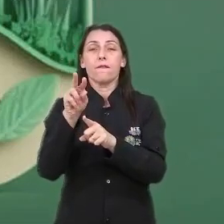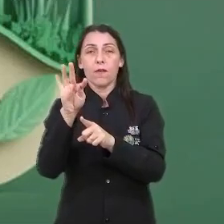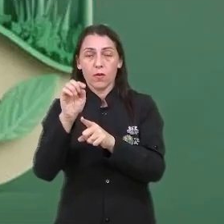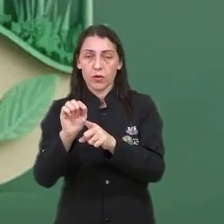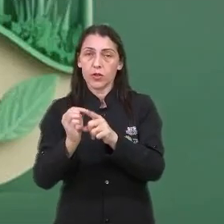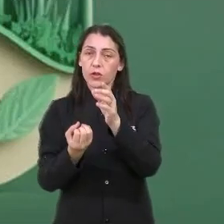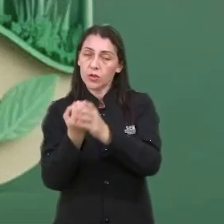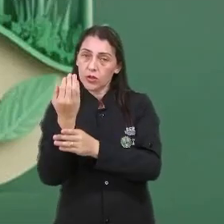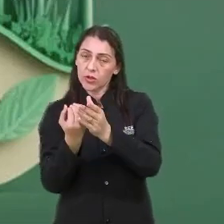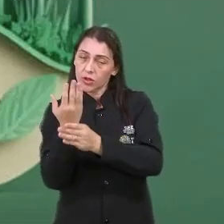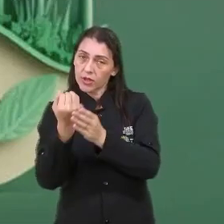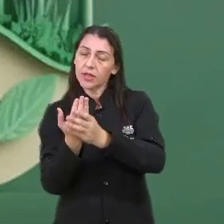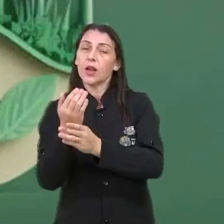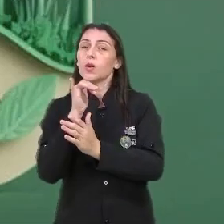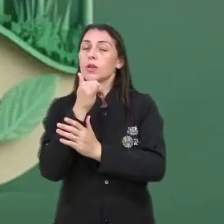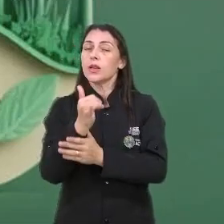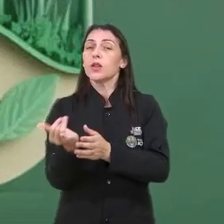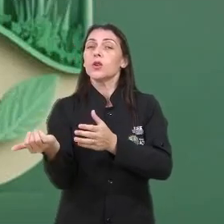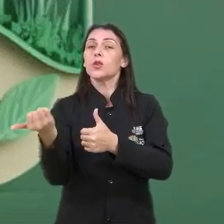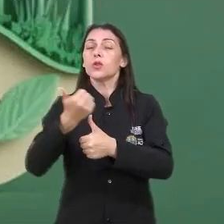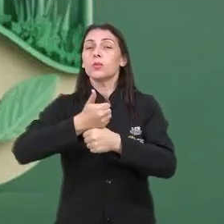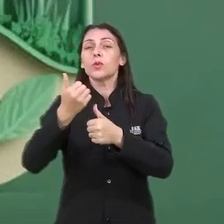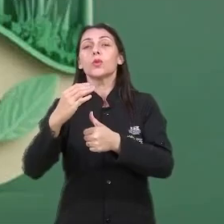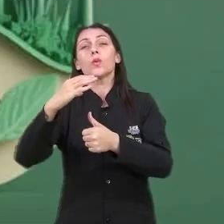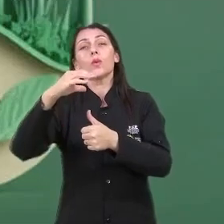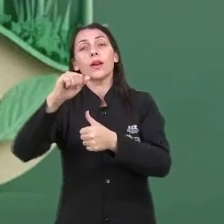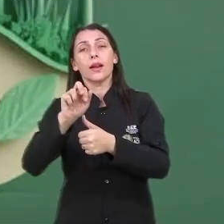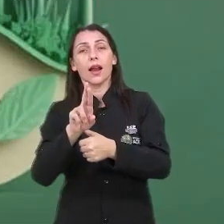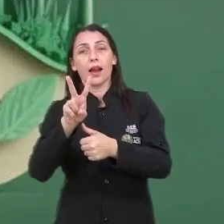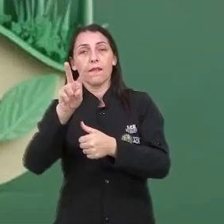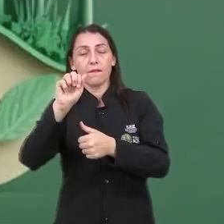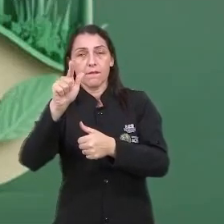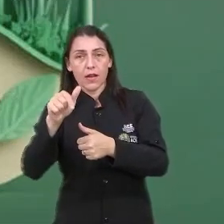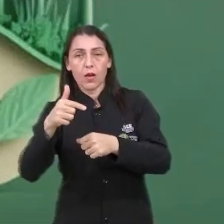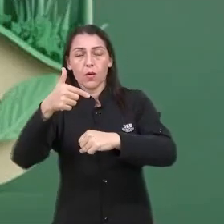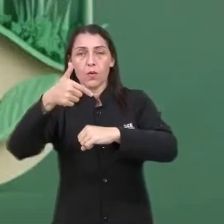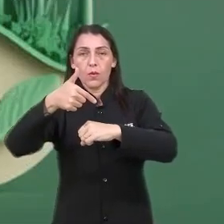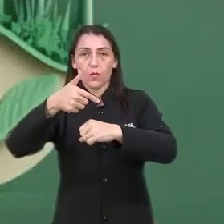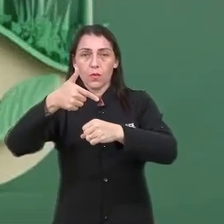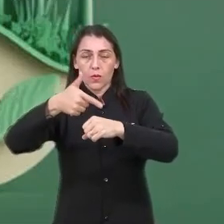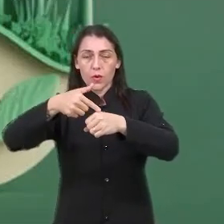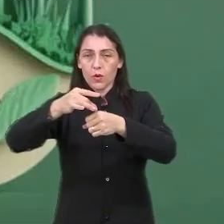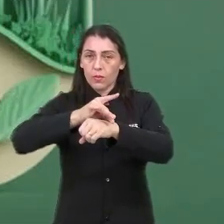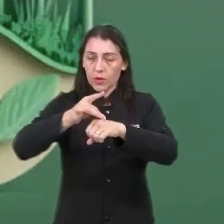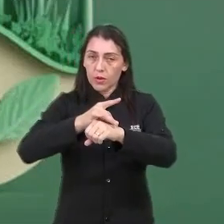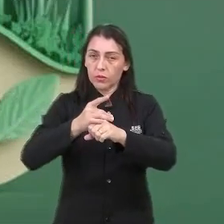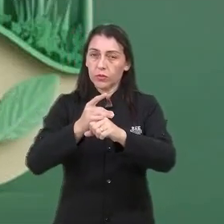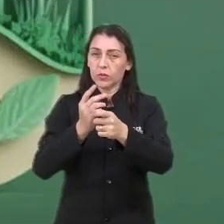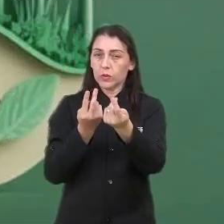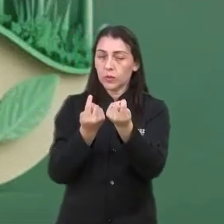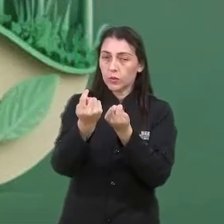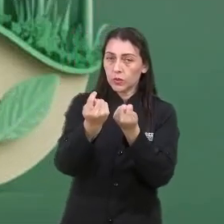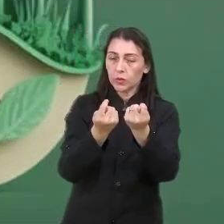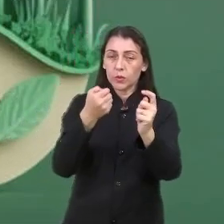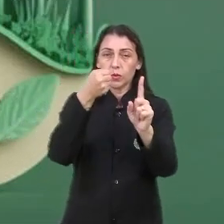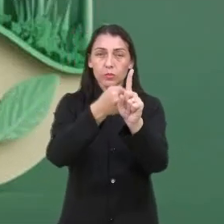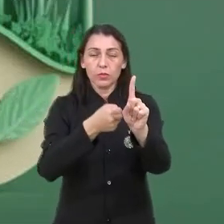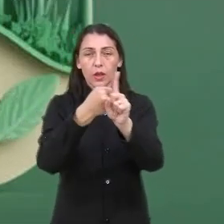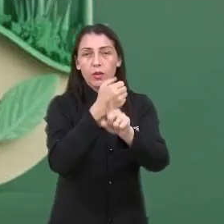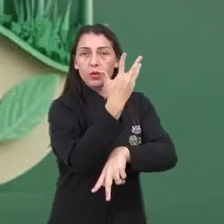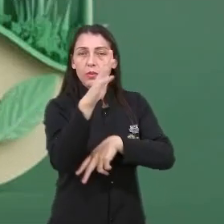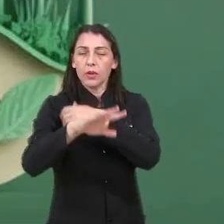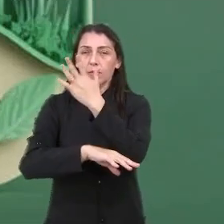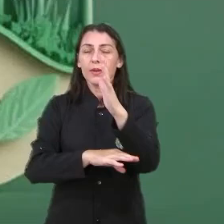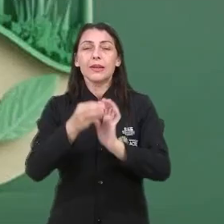energia que substituam, por exemplo, o carvão e o petróleo. Monitorar os impactos no meio ambiente, né, para